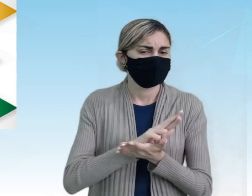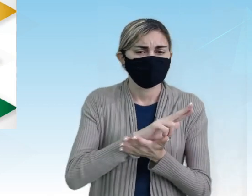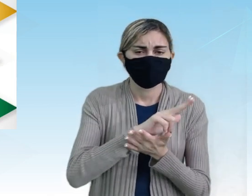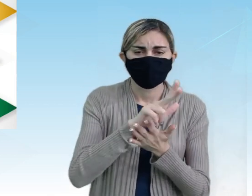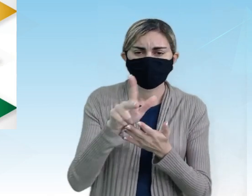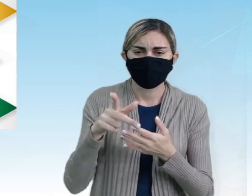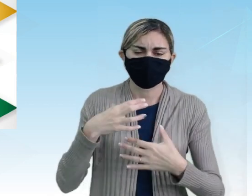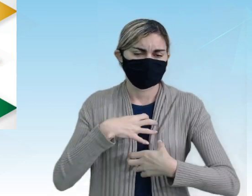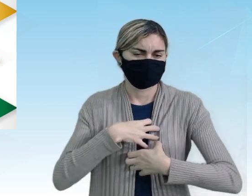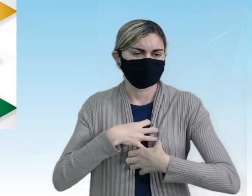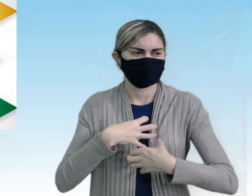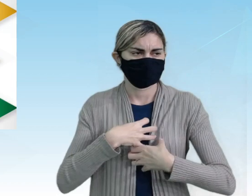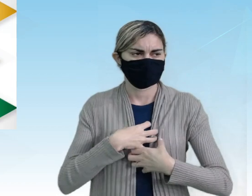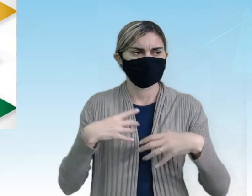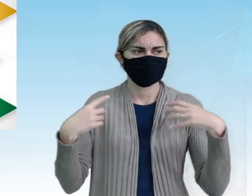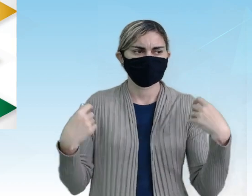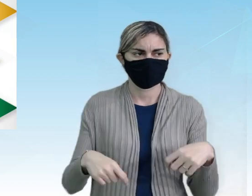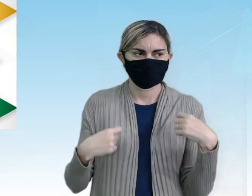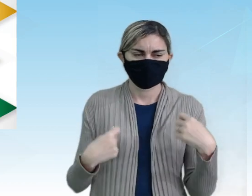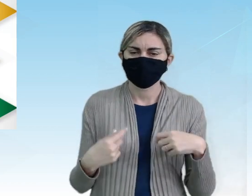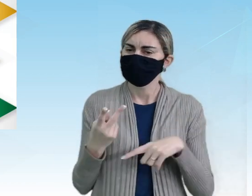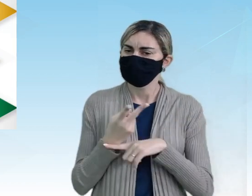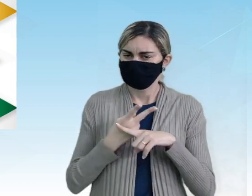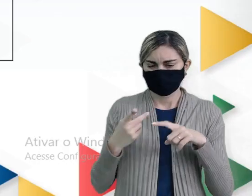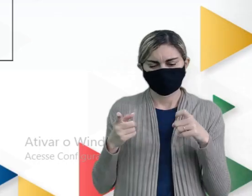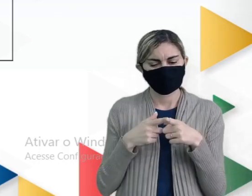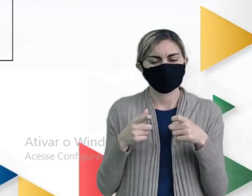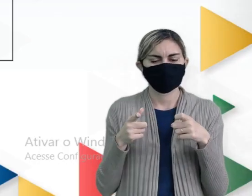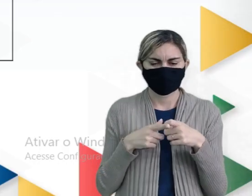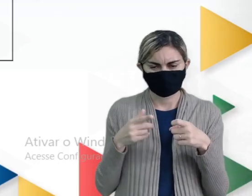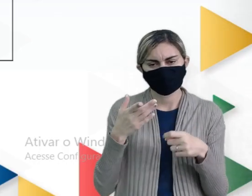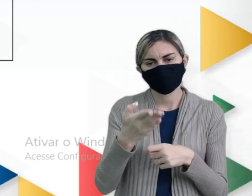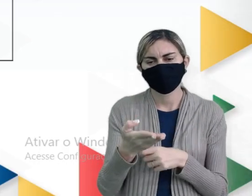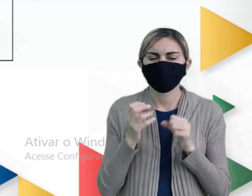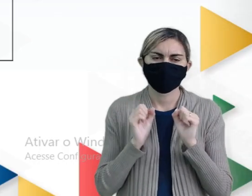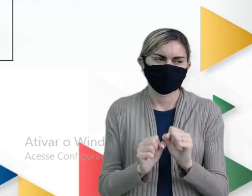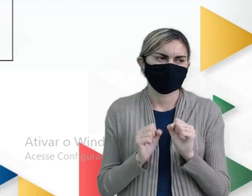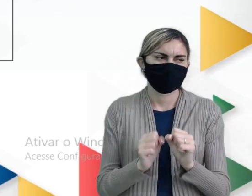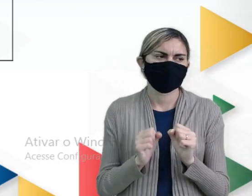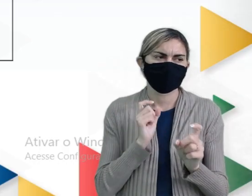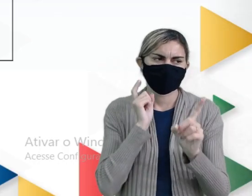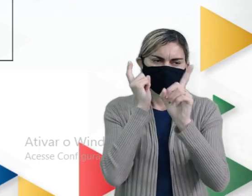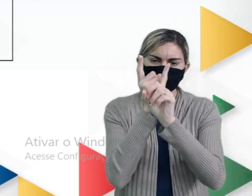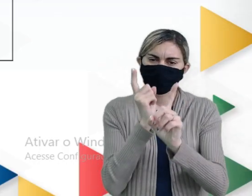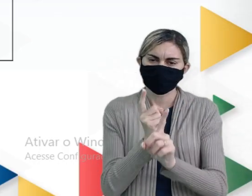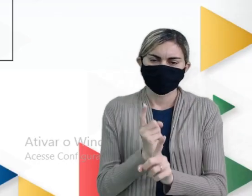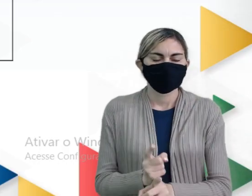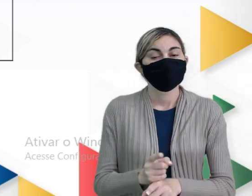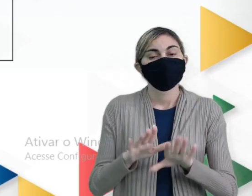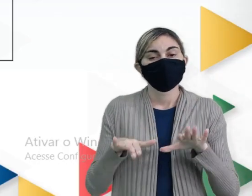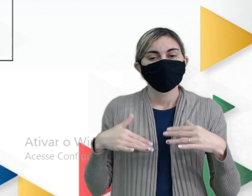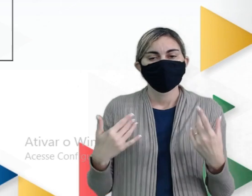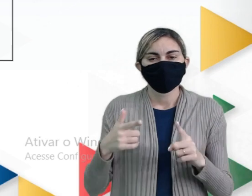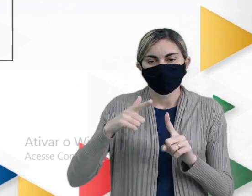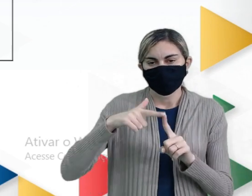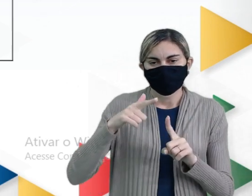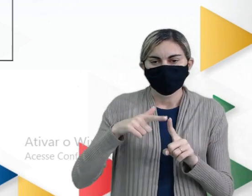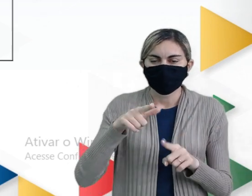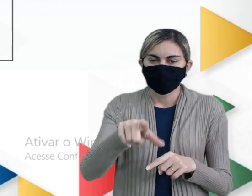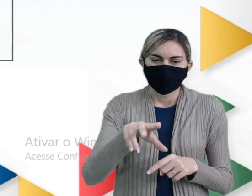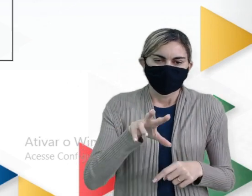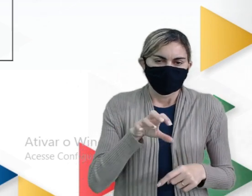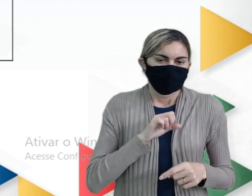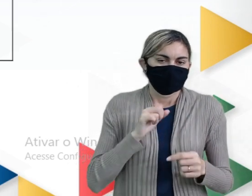vários sintomas. Então é necessário você procurar um médico para que o médico ele possa identificar qual é o tipo de virose